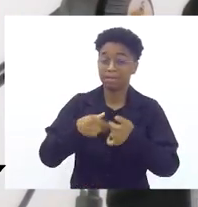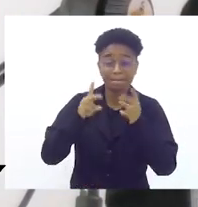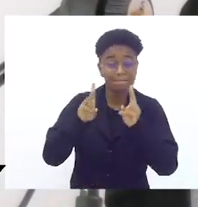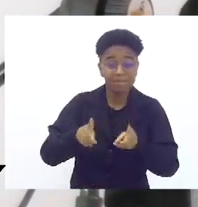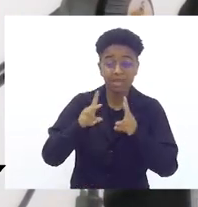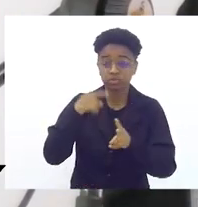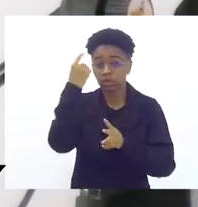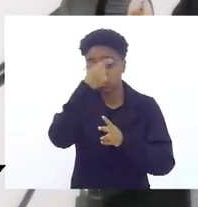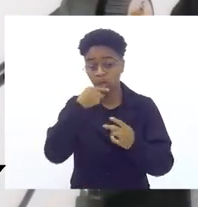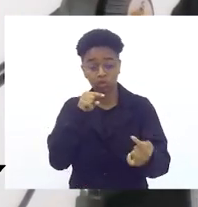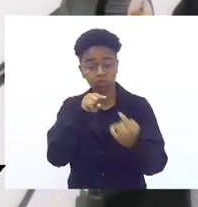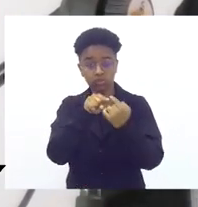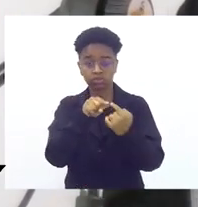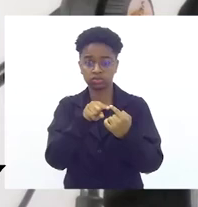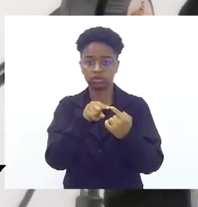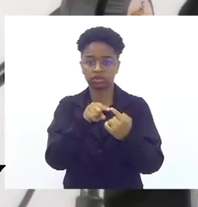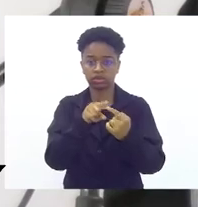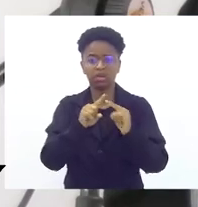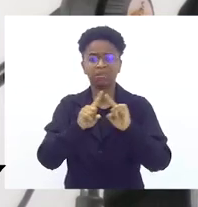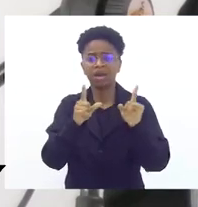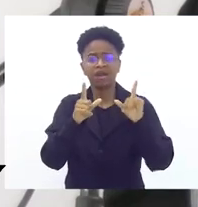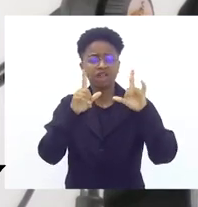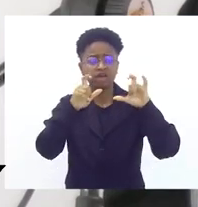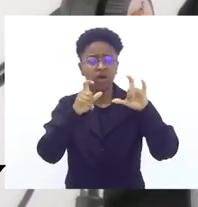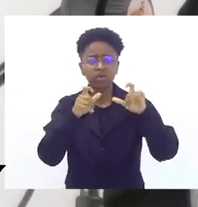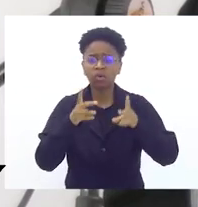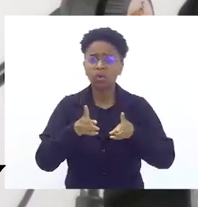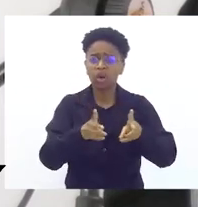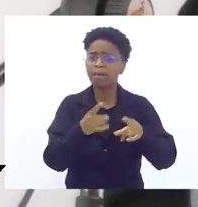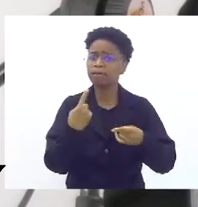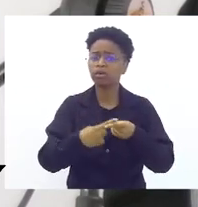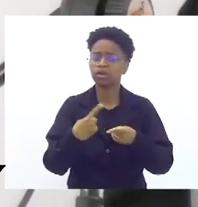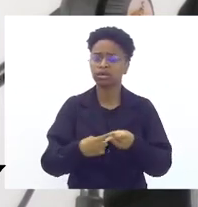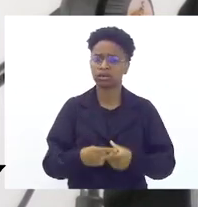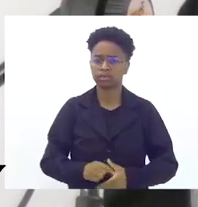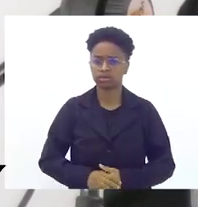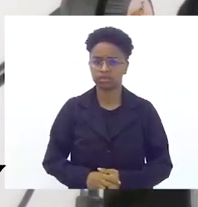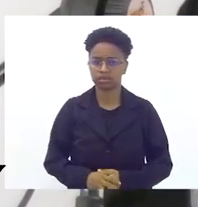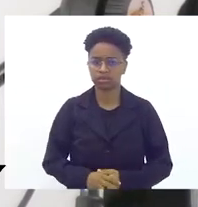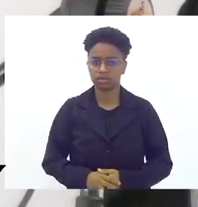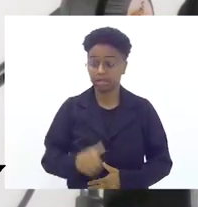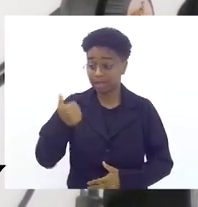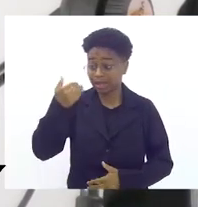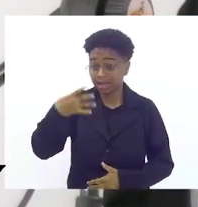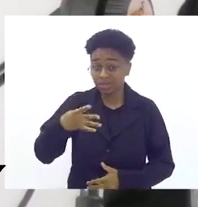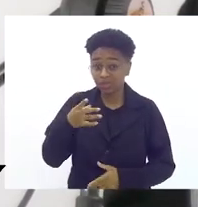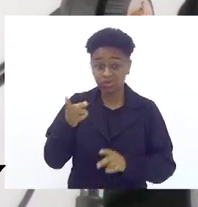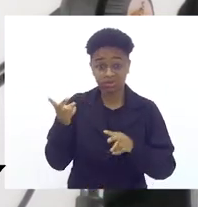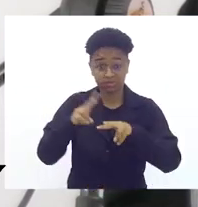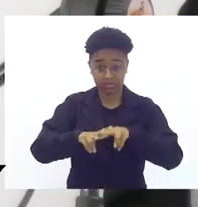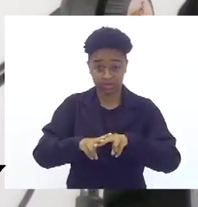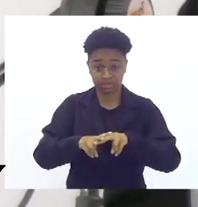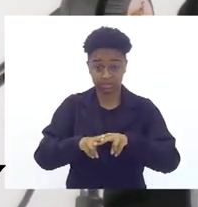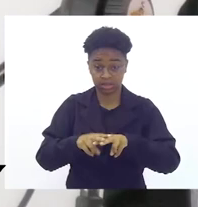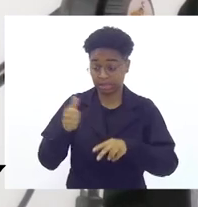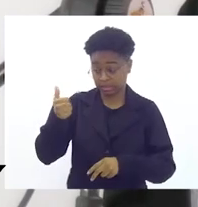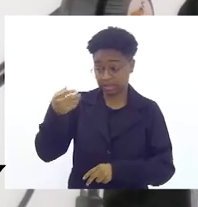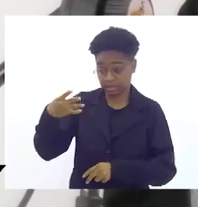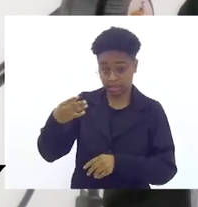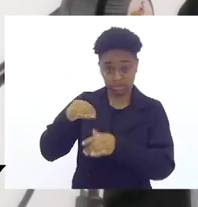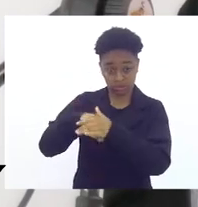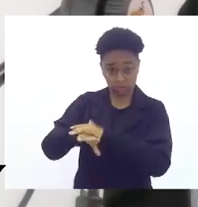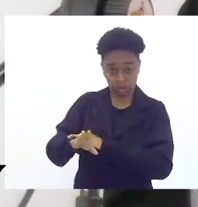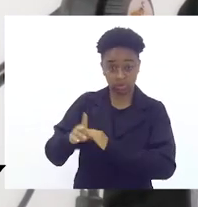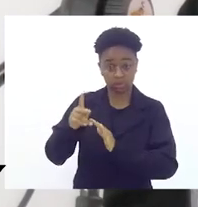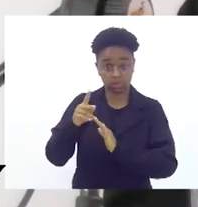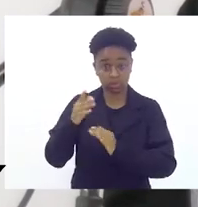fotográfico o que a foto dessa pessoa continua fazendo aquele algo das 14 vezes 13 processos foram arquivados